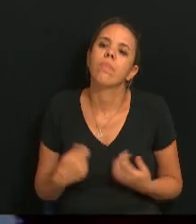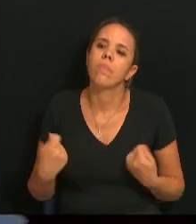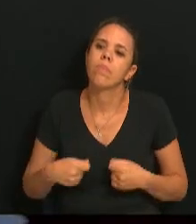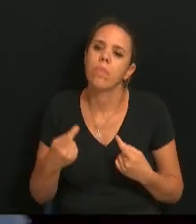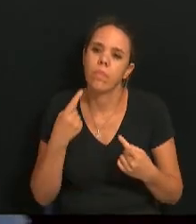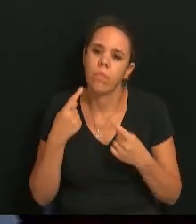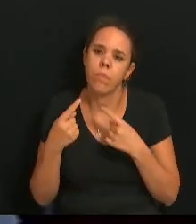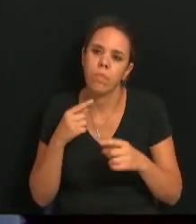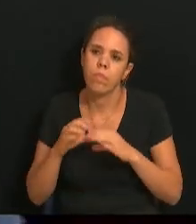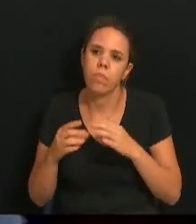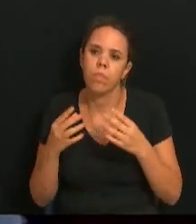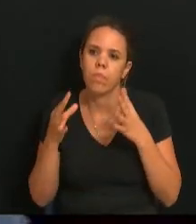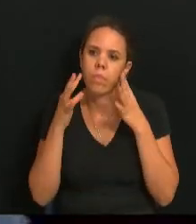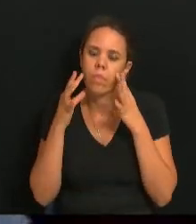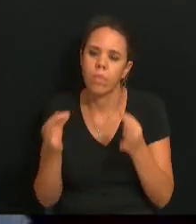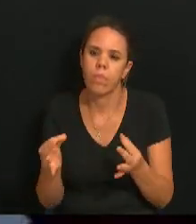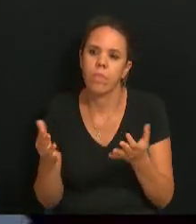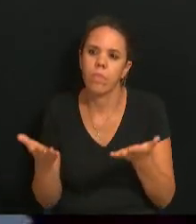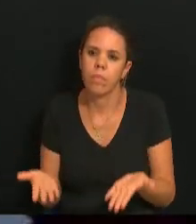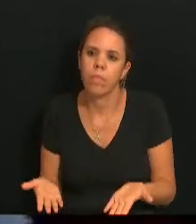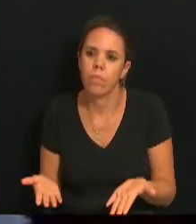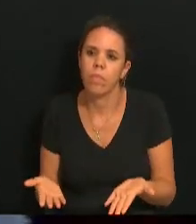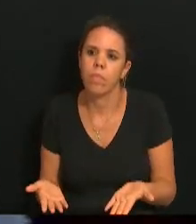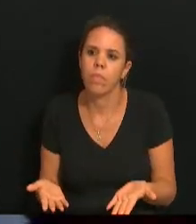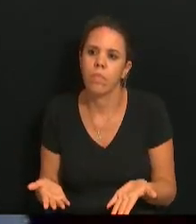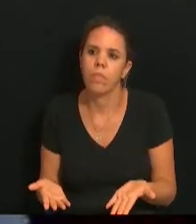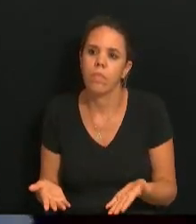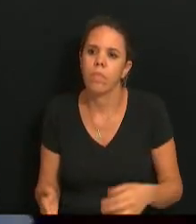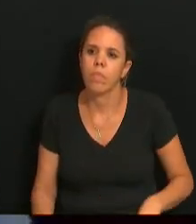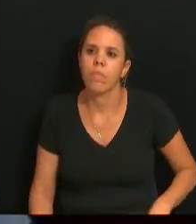ser ouvidos. E o Augusto tocou muito bem na questão